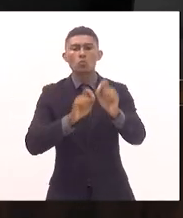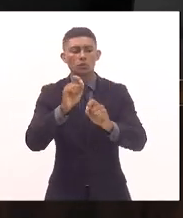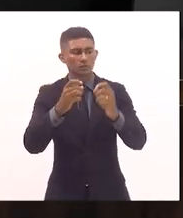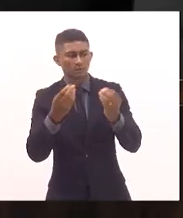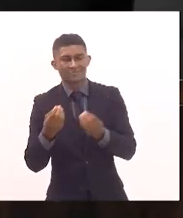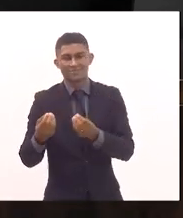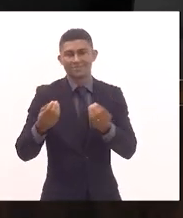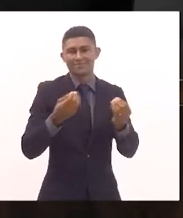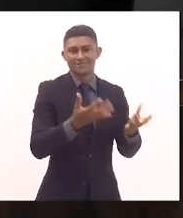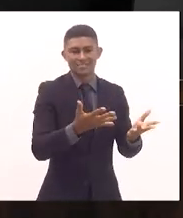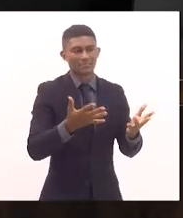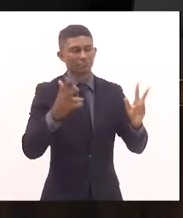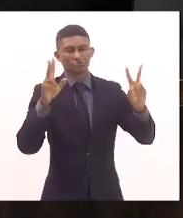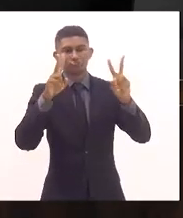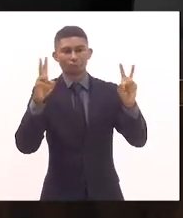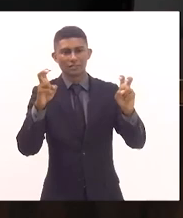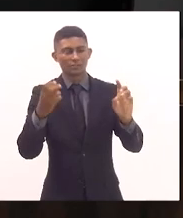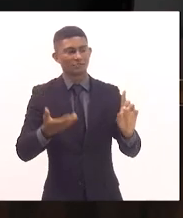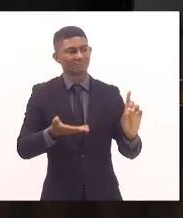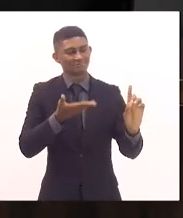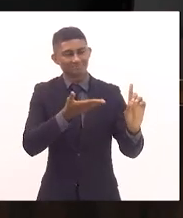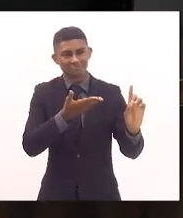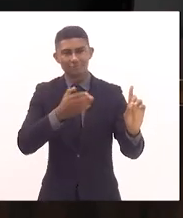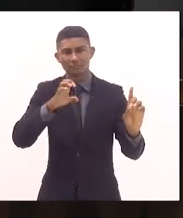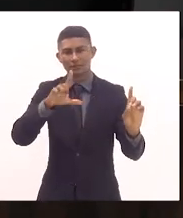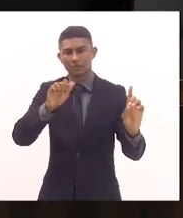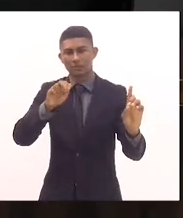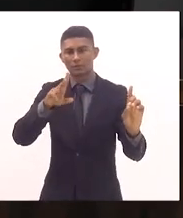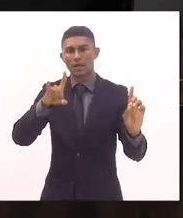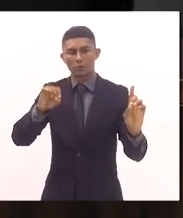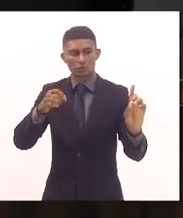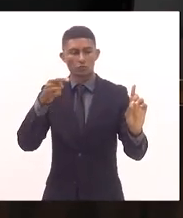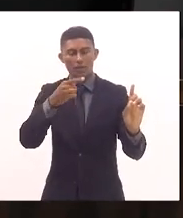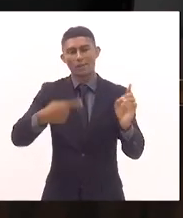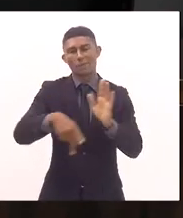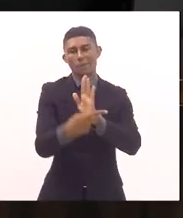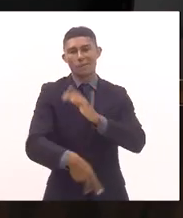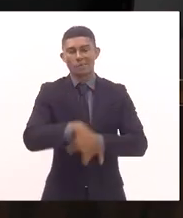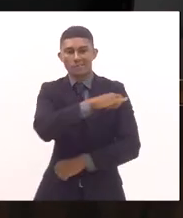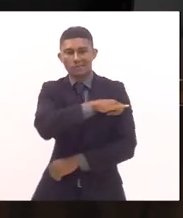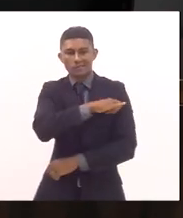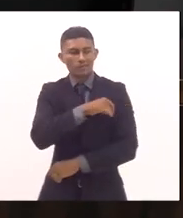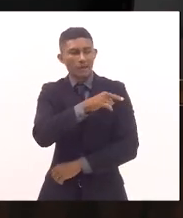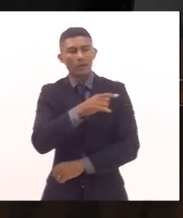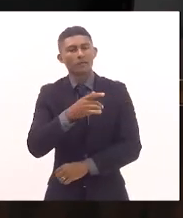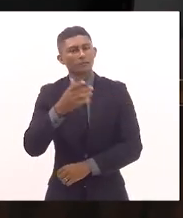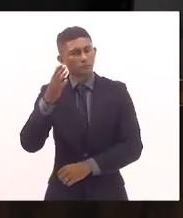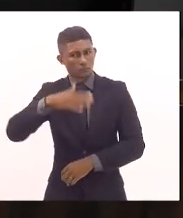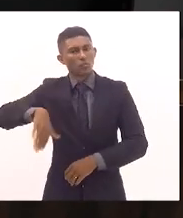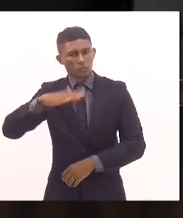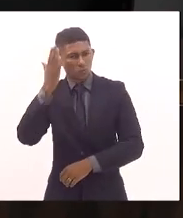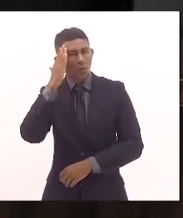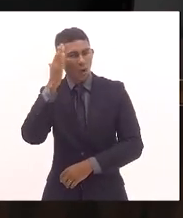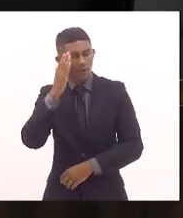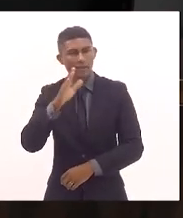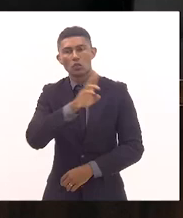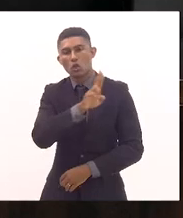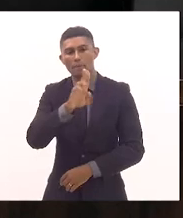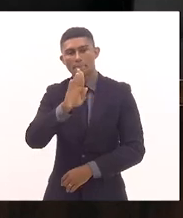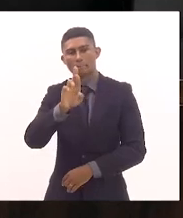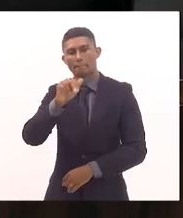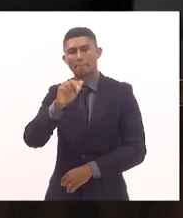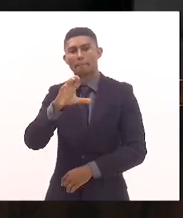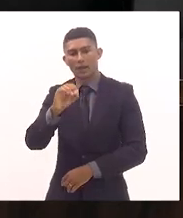Benemérito do Estado do Rio de Janeiro ao senhor Cláudio Abram Vaz Leal, mais conhecido como Branco, jogador de futebol. Presidente de